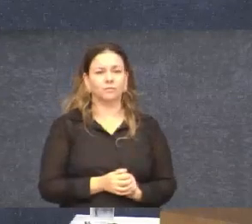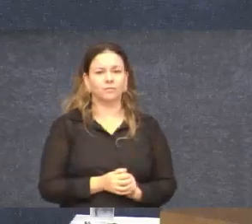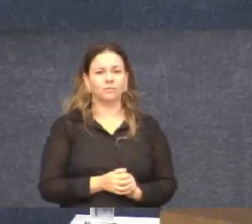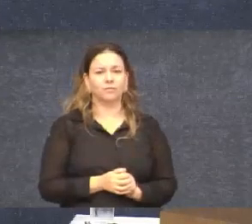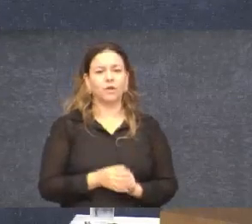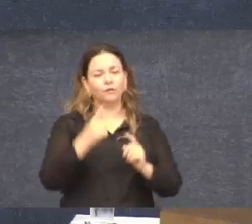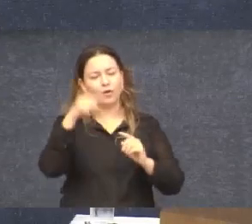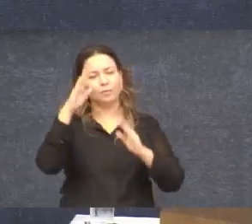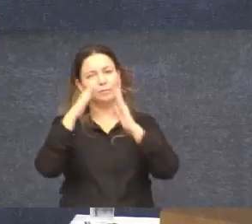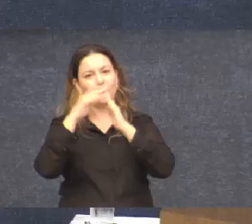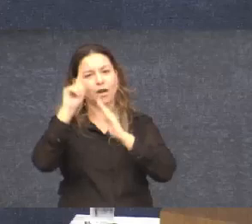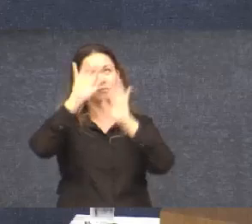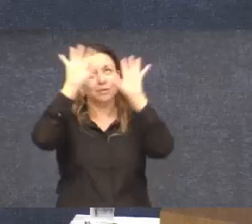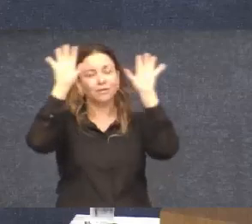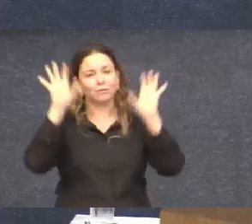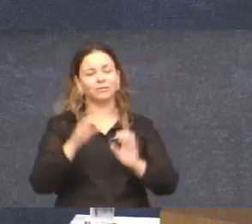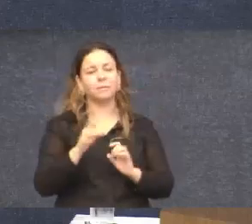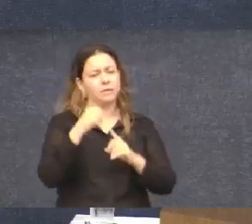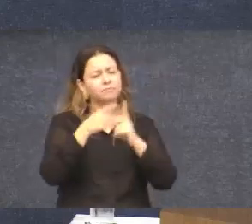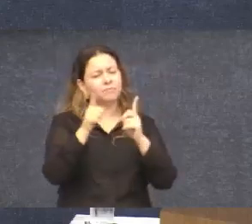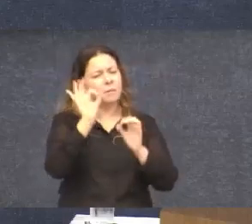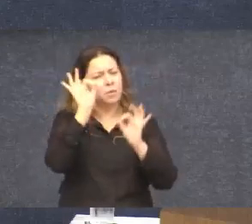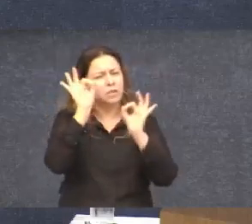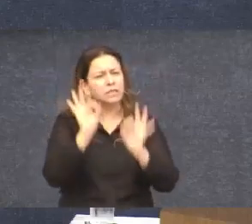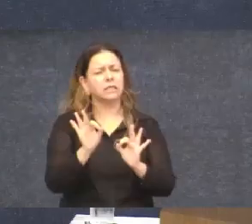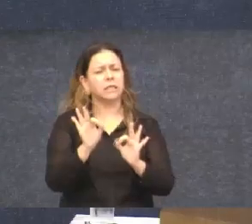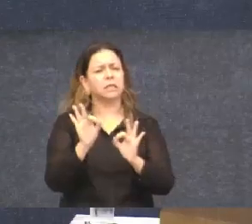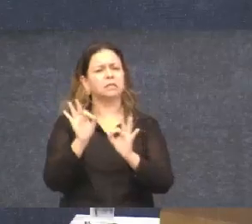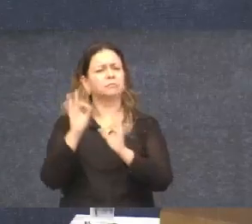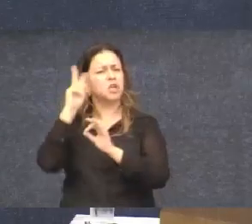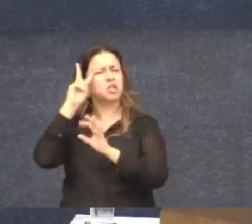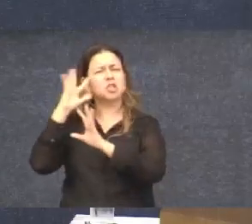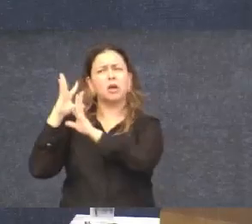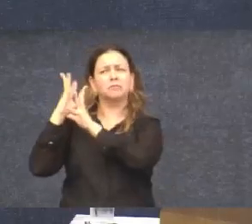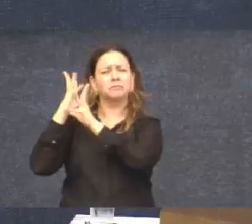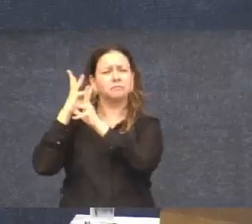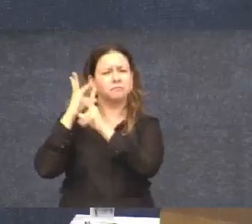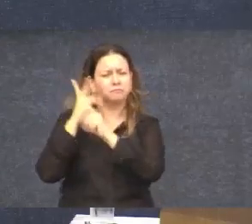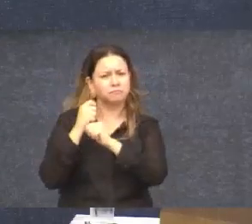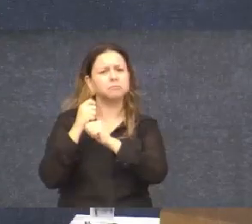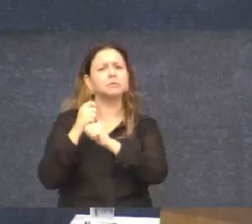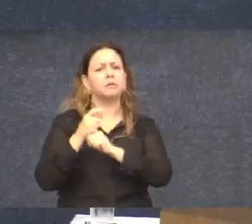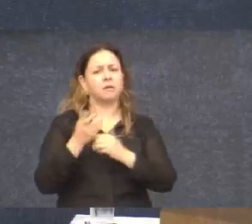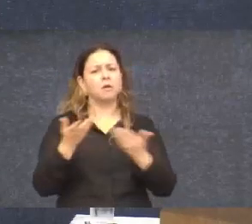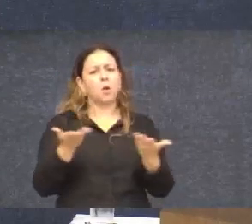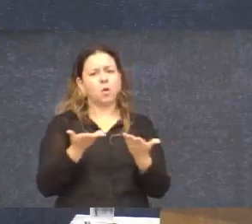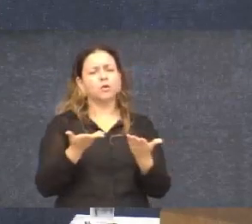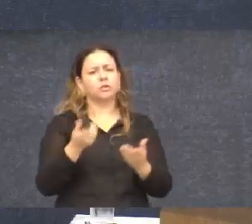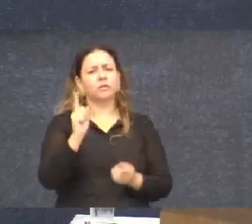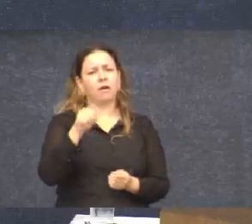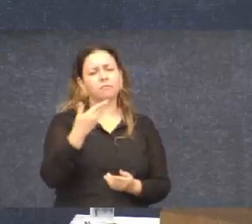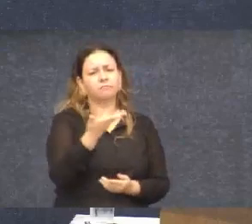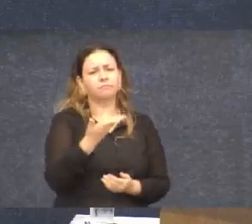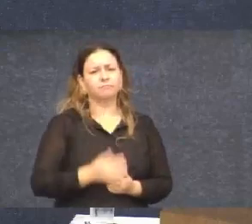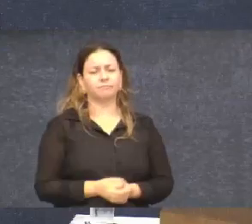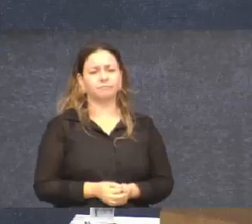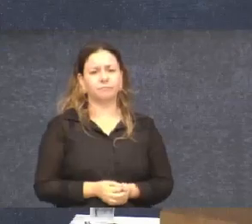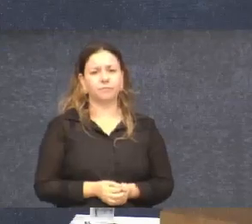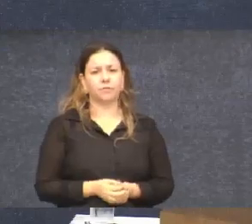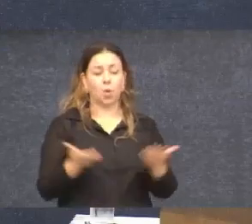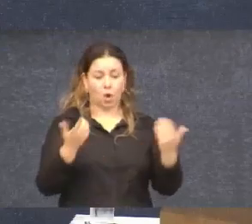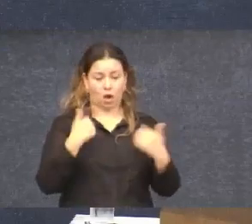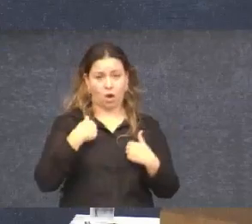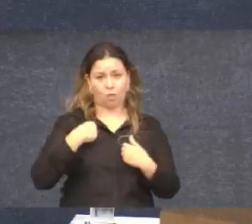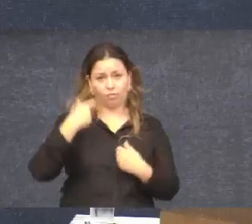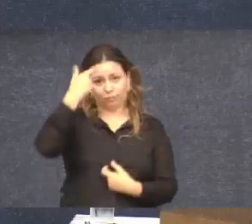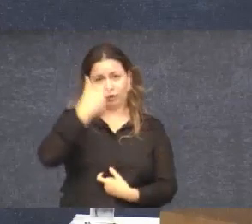Céus. Mas pode ter certeza que o legado de Geraldo Félix é um legado muito grande. Eu que sou do